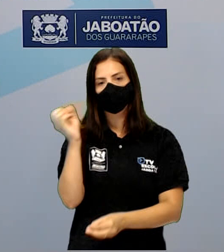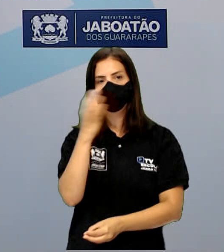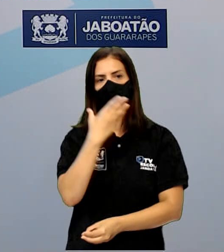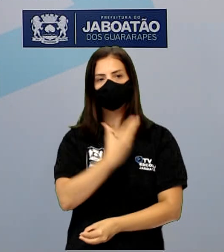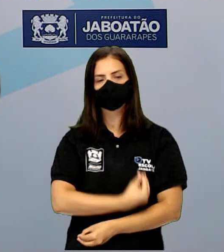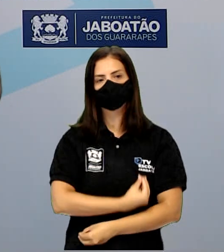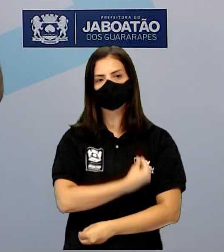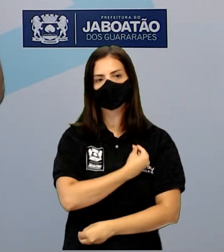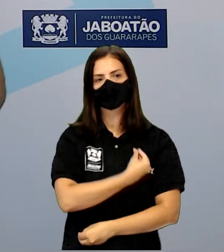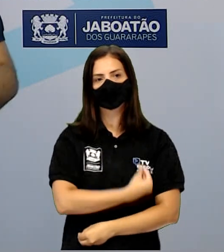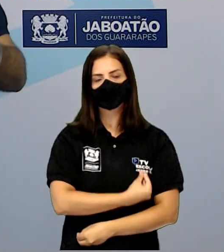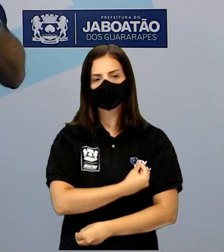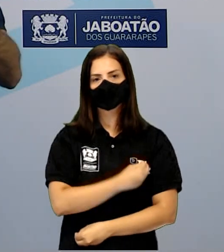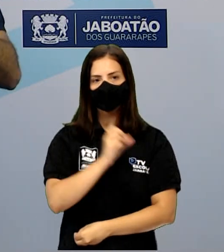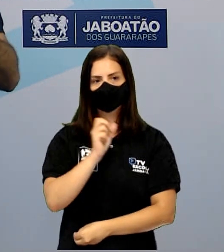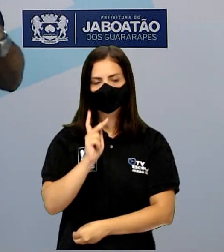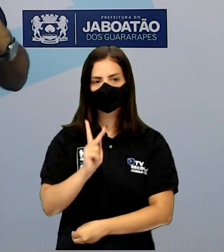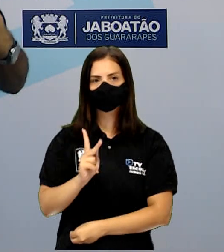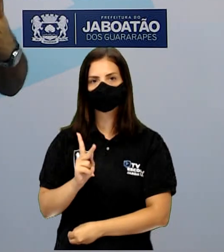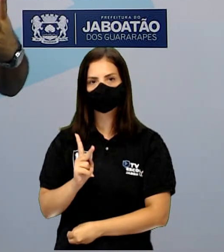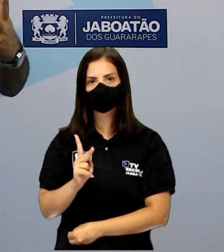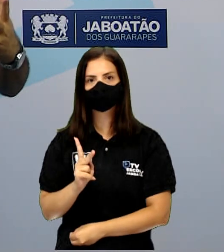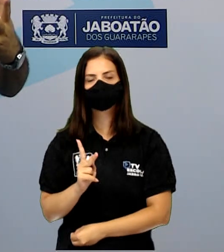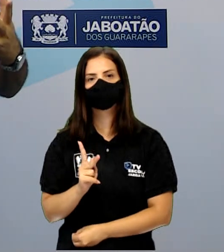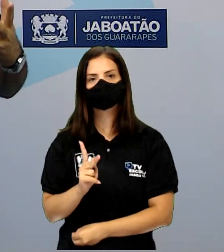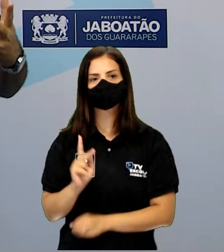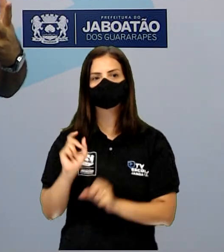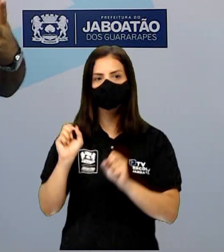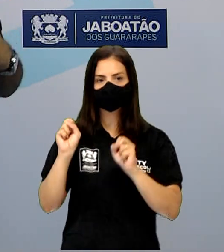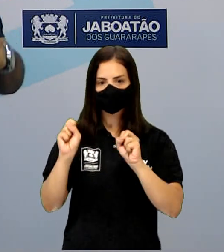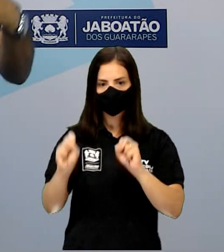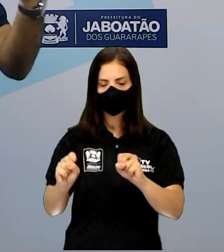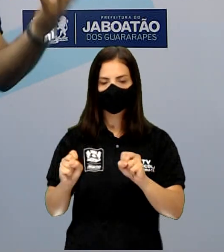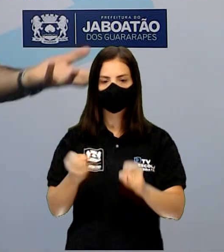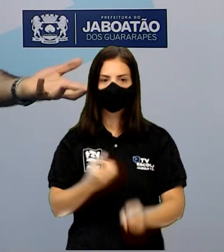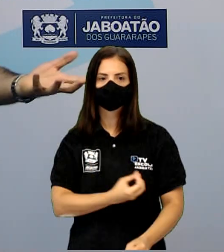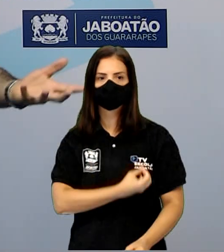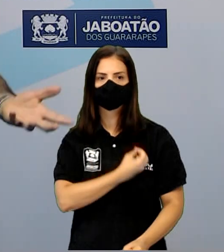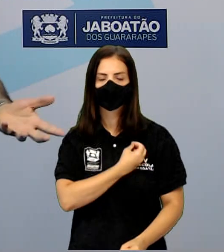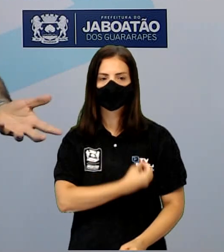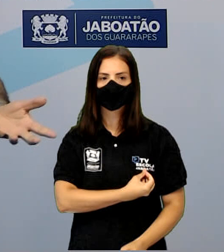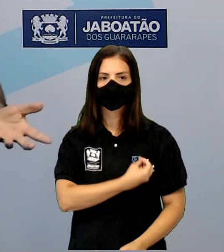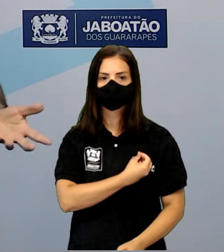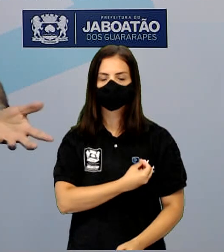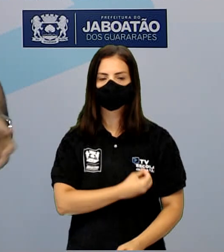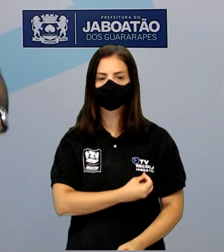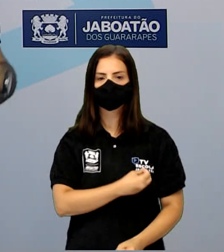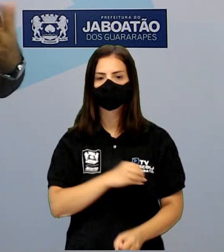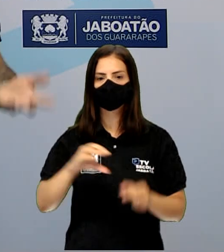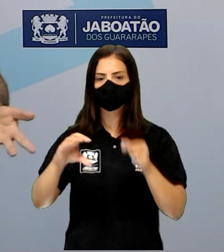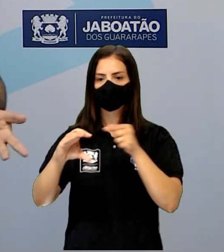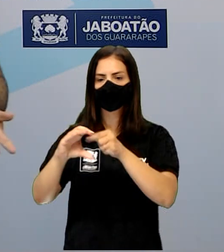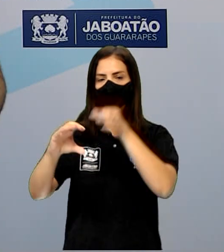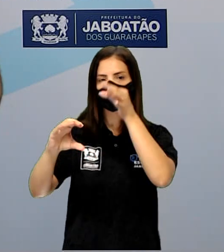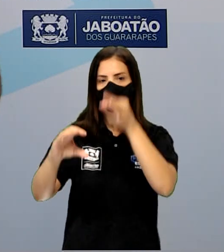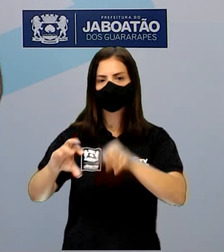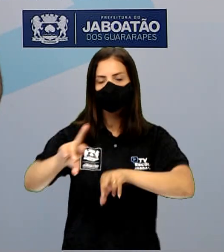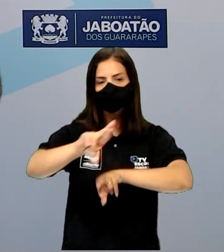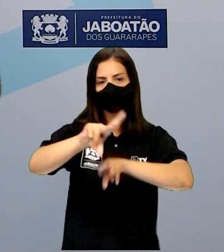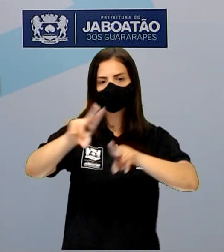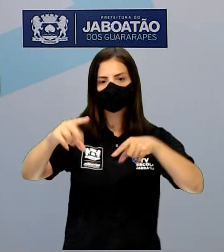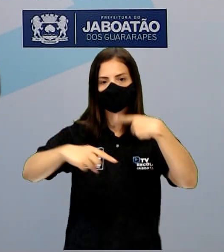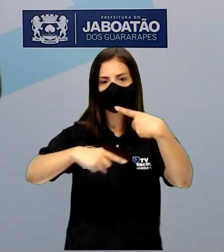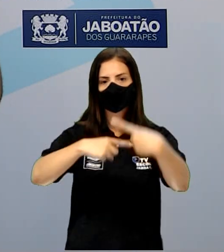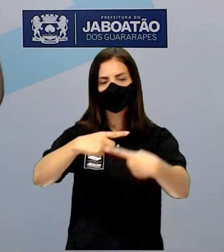organismo. Ok? Então, a gente pode ver que os organismos eucariontes têm várias formas de reprodução, porque eles possuem vários tipos